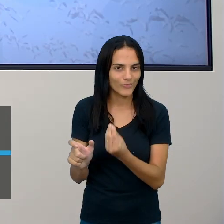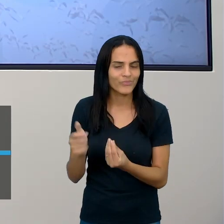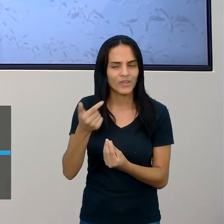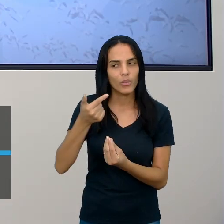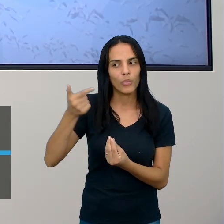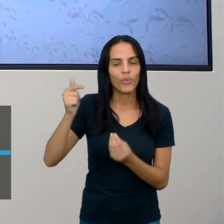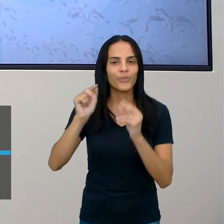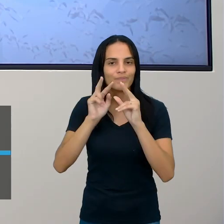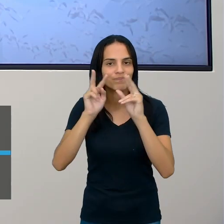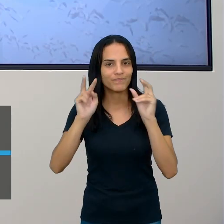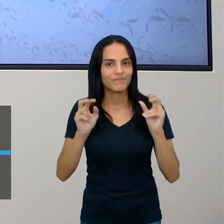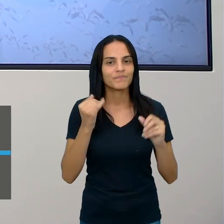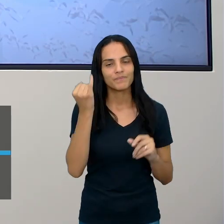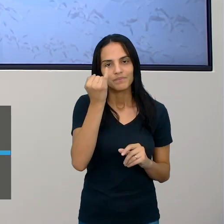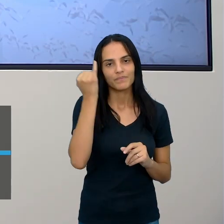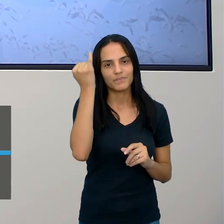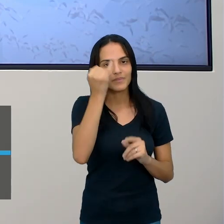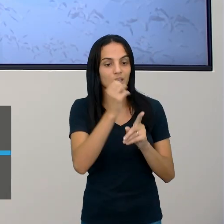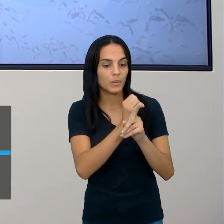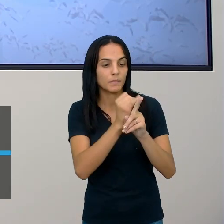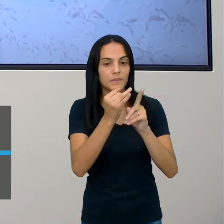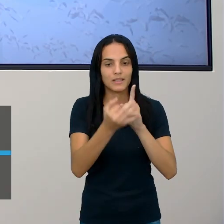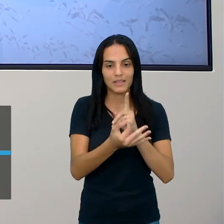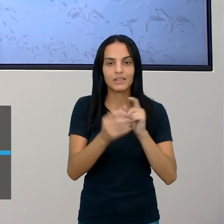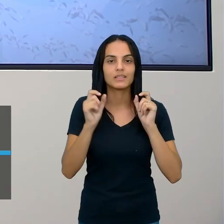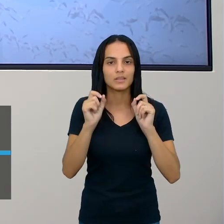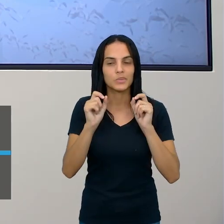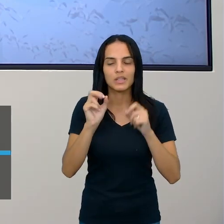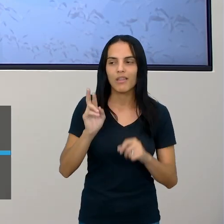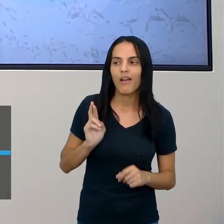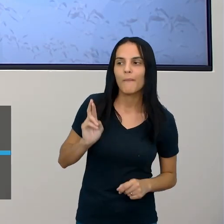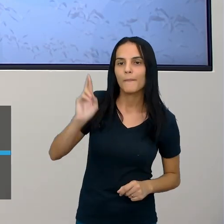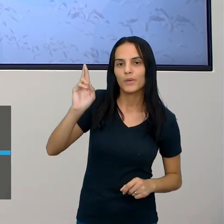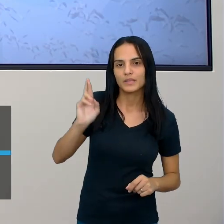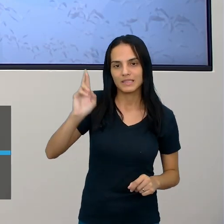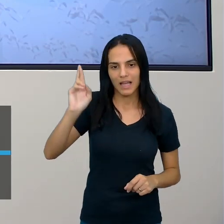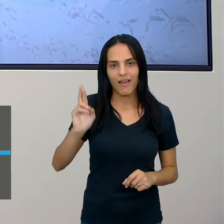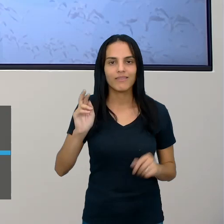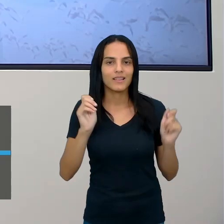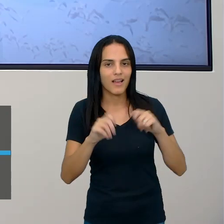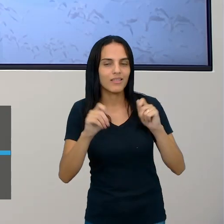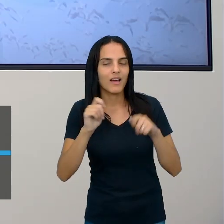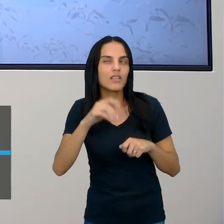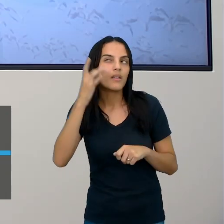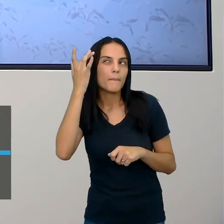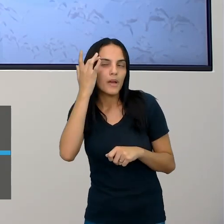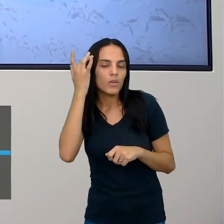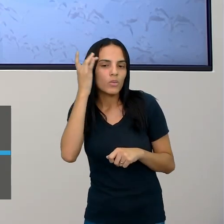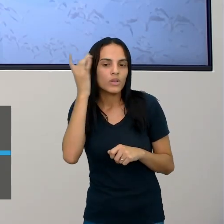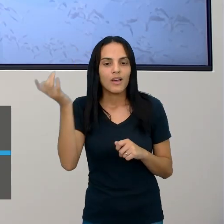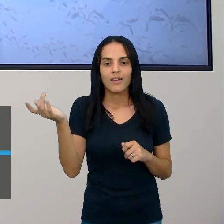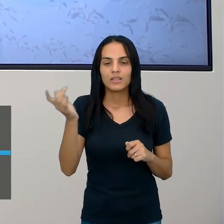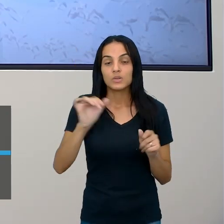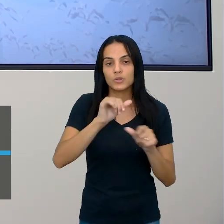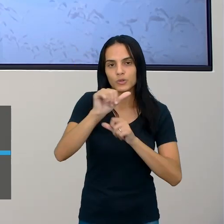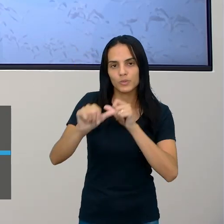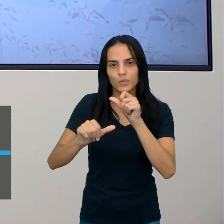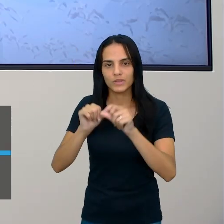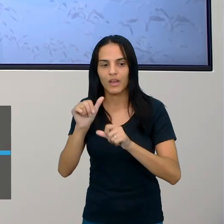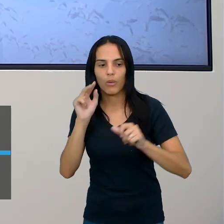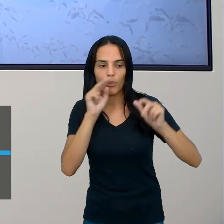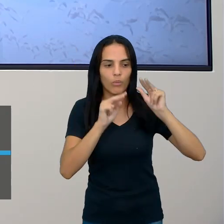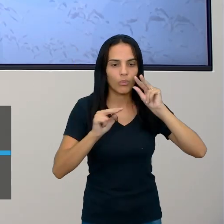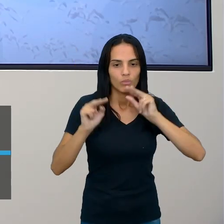assunto importante em sociologia, que é o da alteridade, dessa capacidade de deslocar o